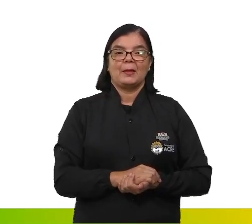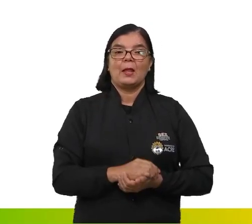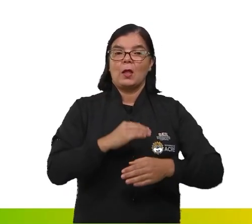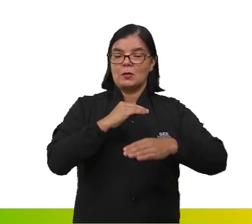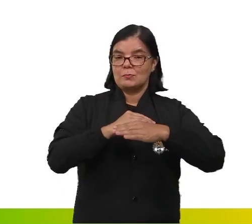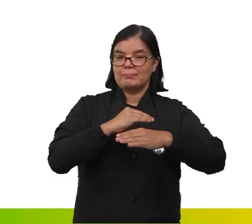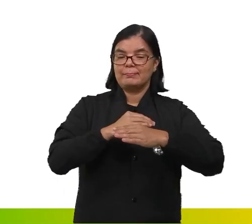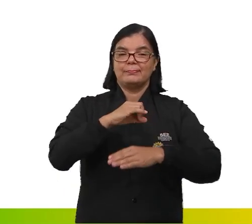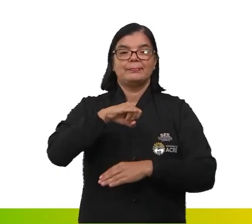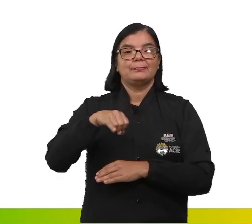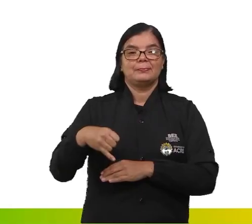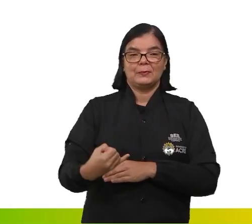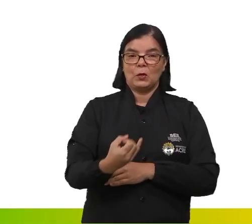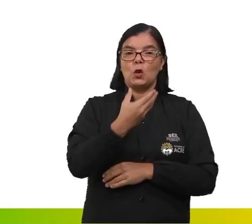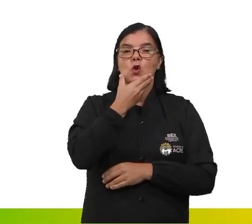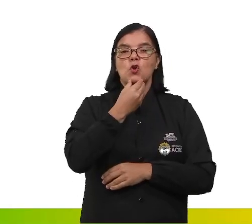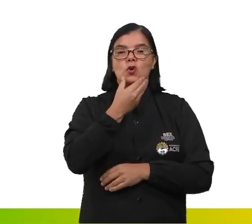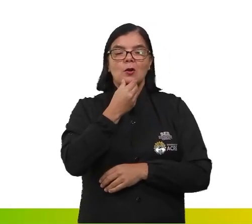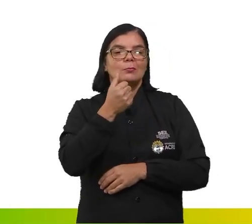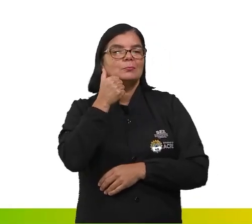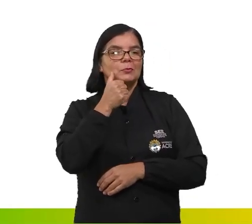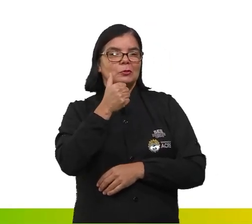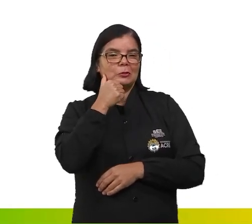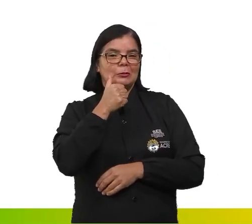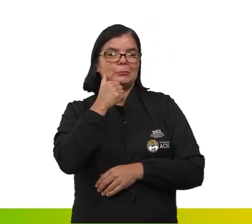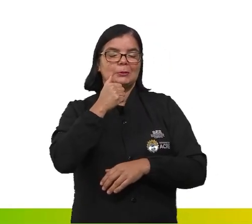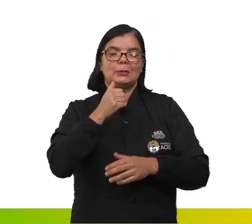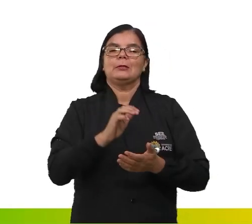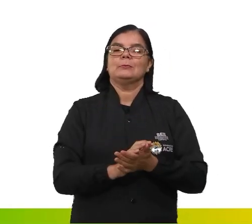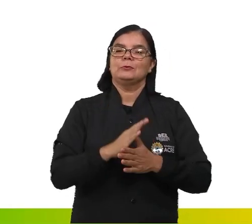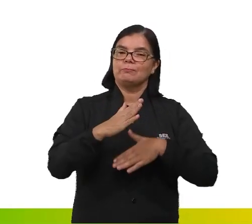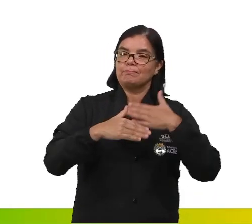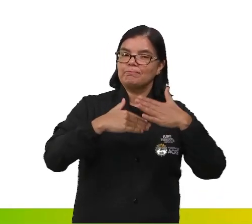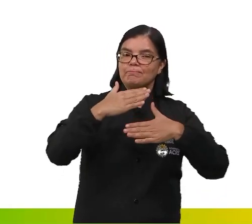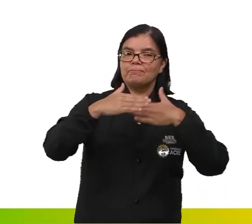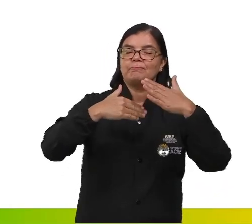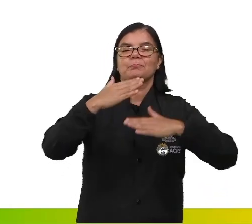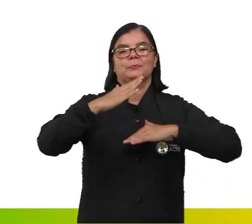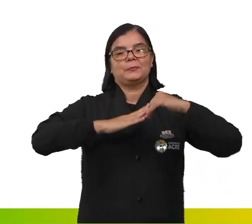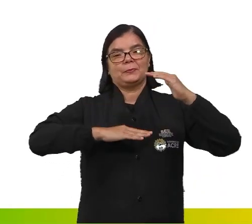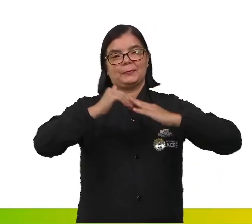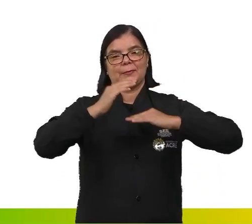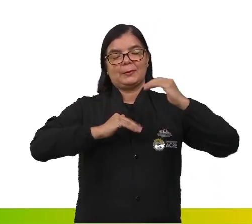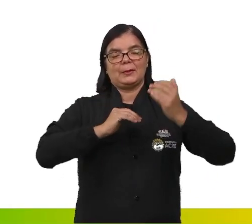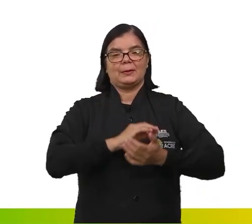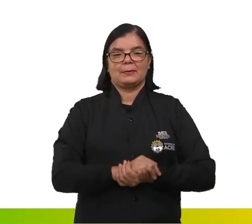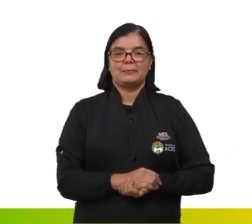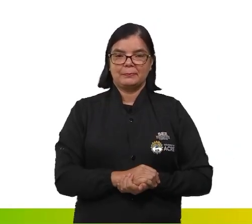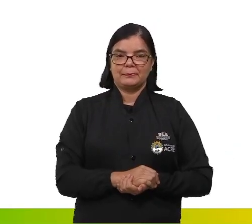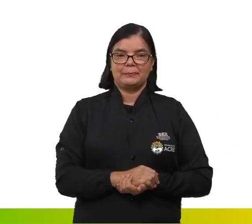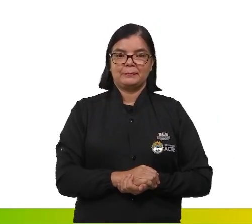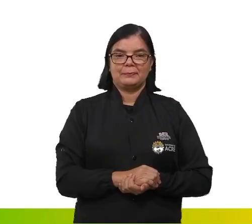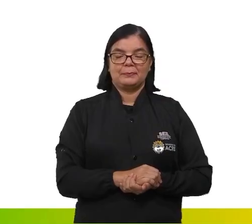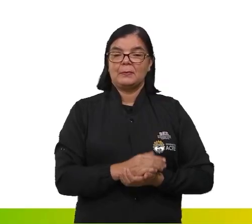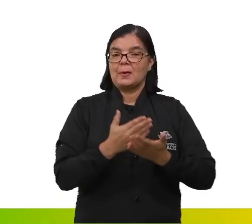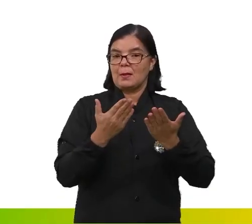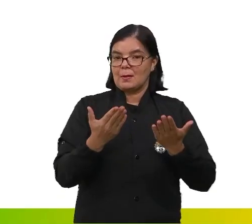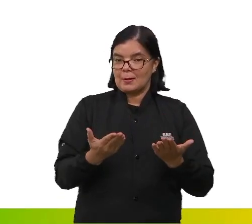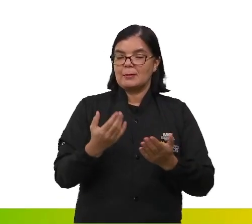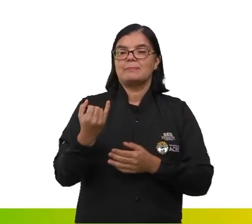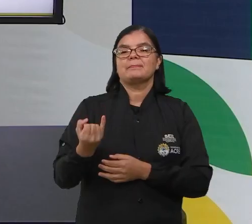Igualdade de oportunidades para homens e mulheres em termos de desenvolvimento de carreira. Então,